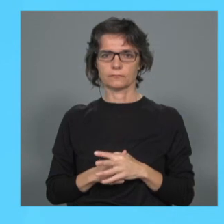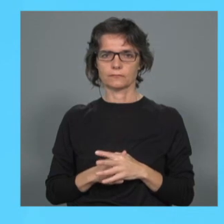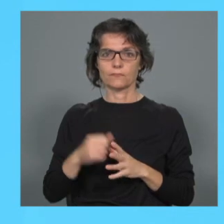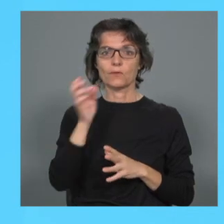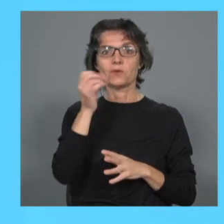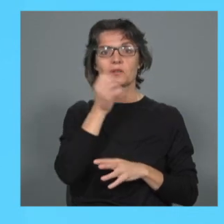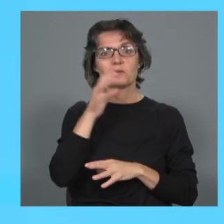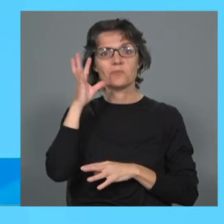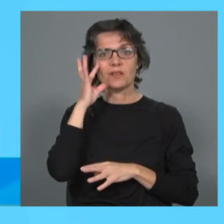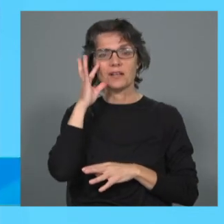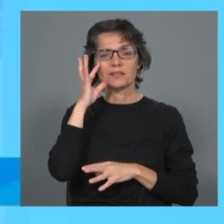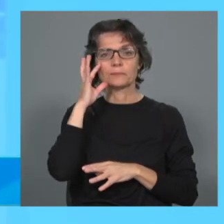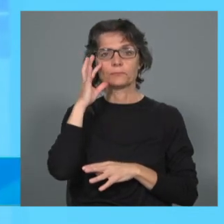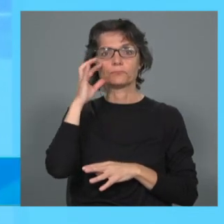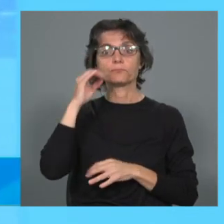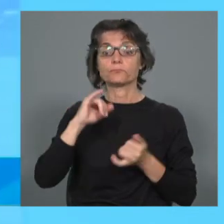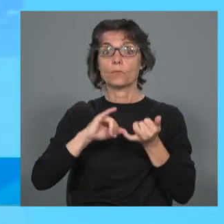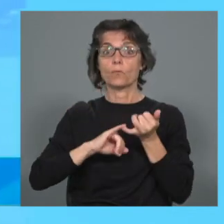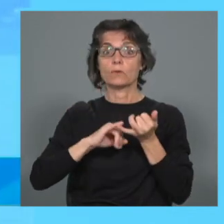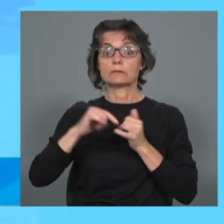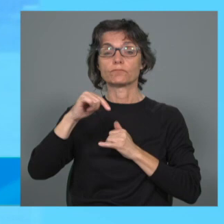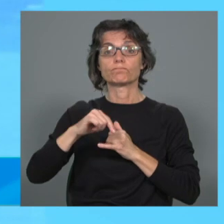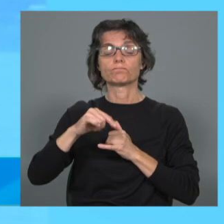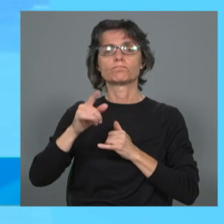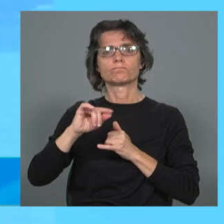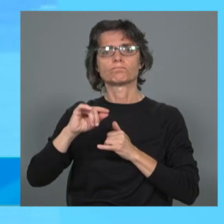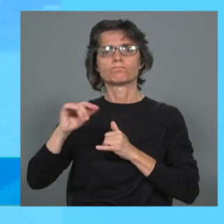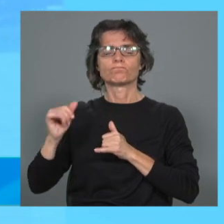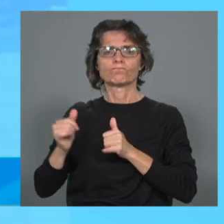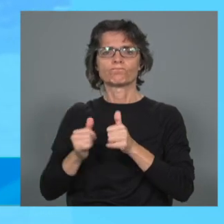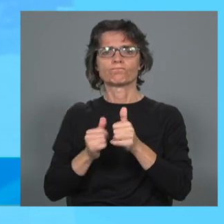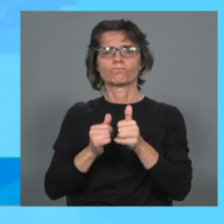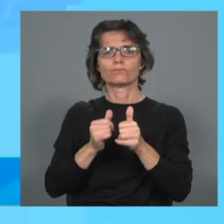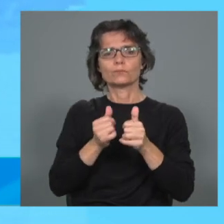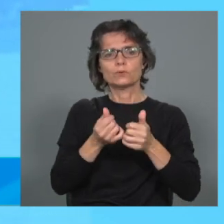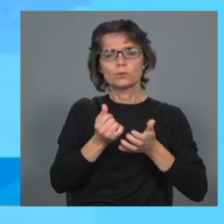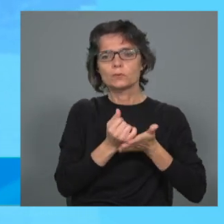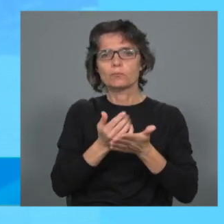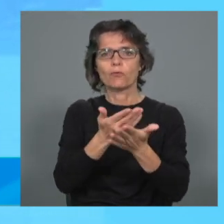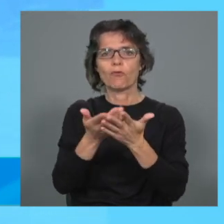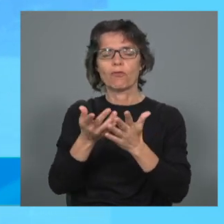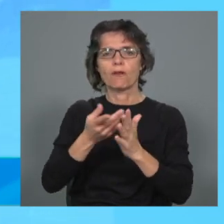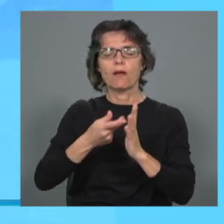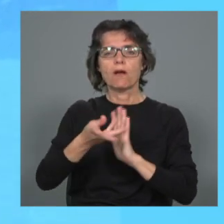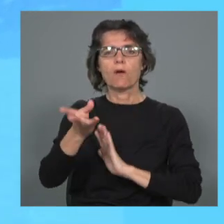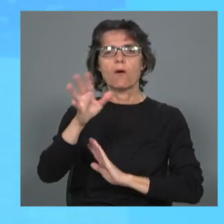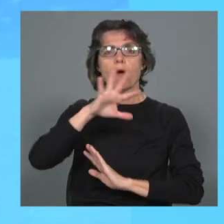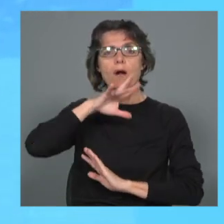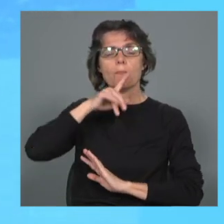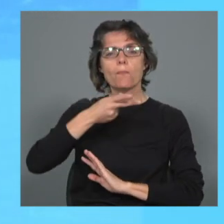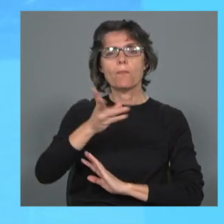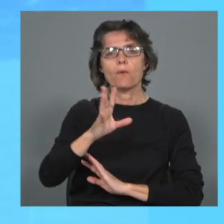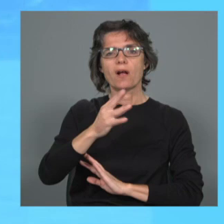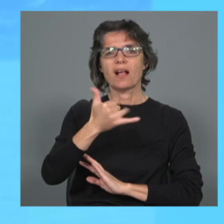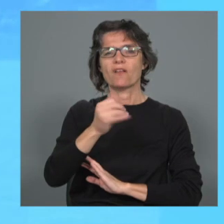Olá, muito boa tarde. É uma associação que já acompanhou mais de 20 mil mães. O objetivo que propõe a todas é